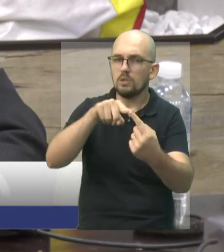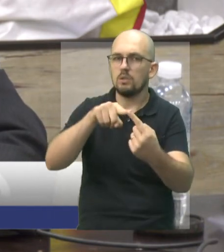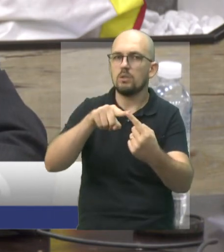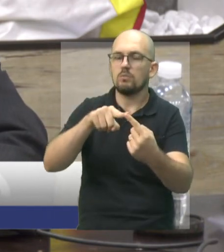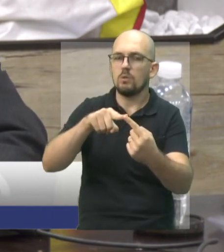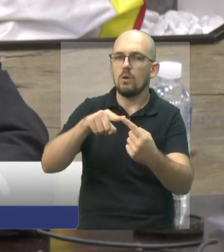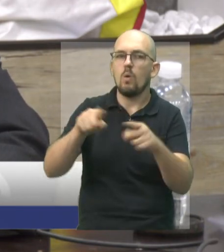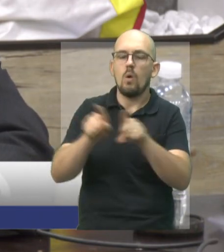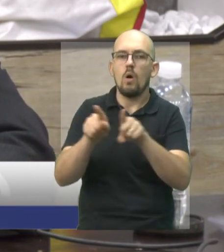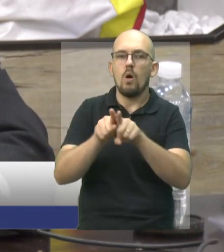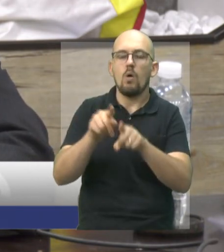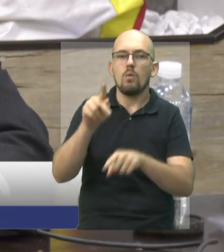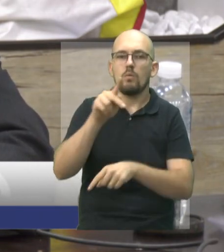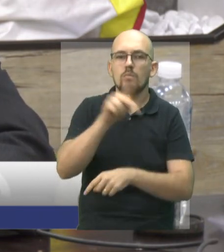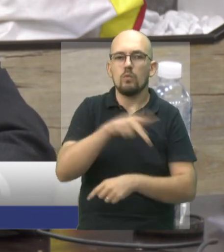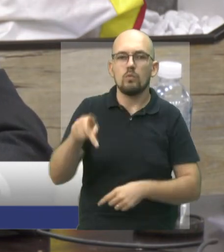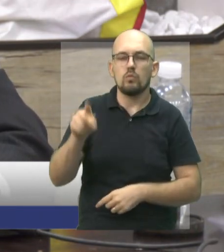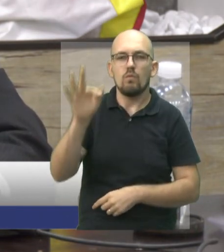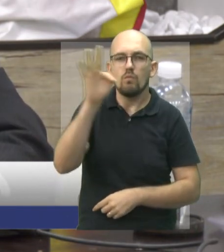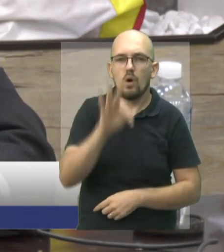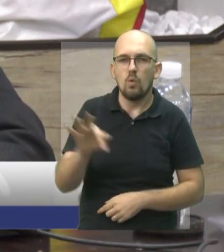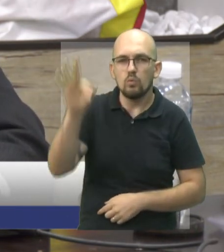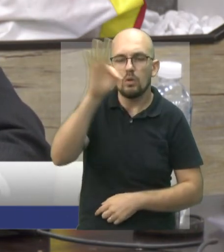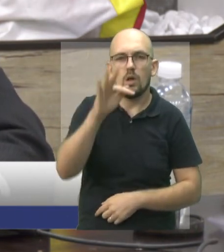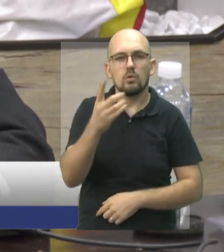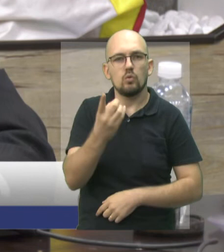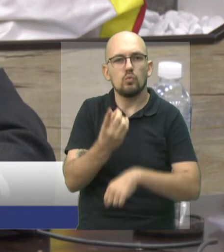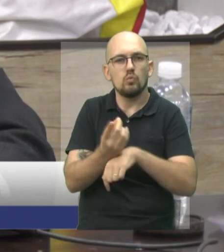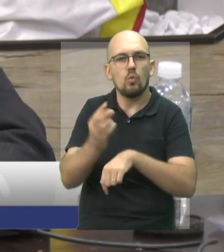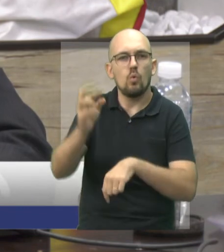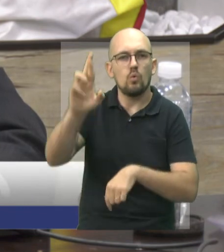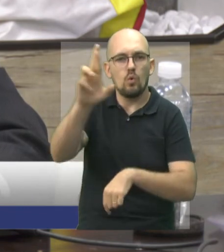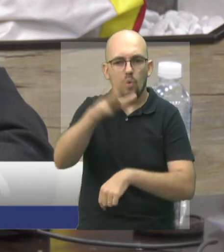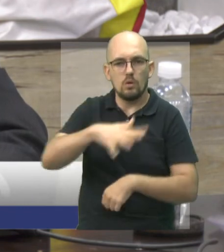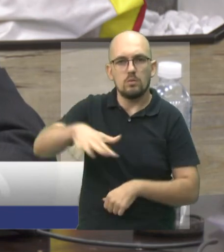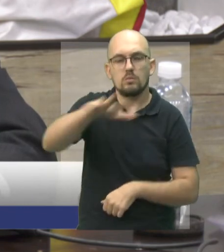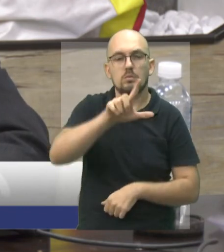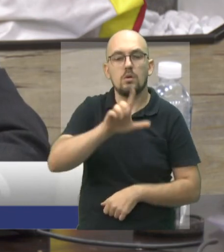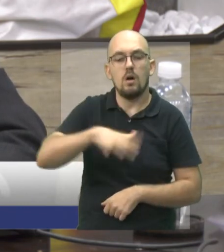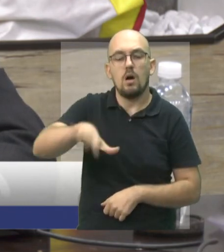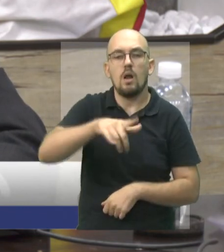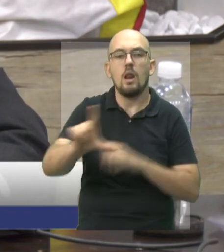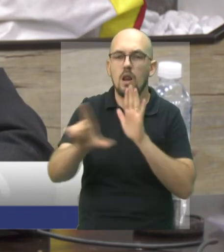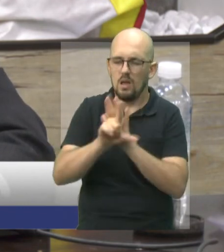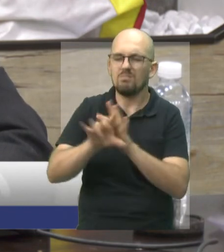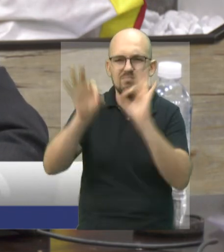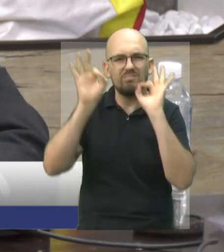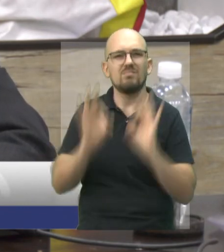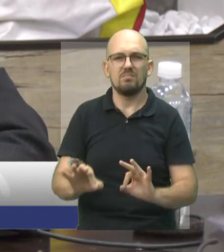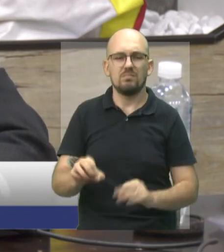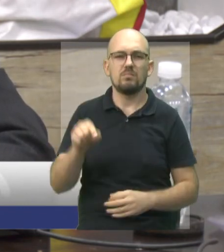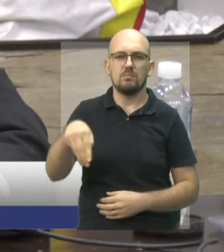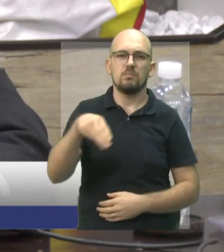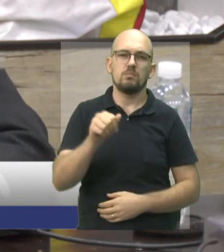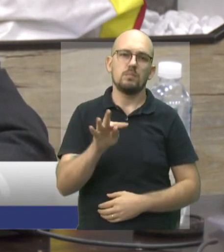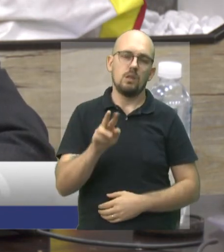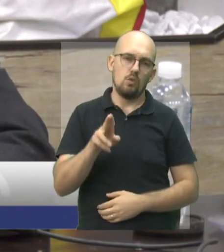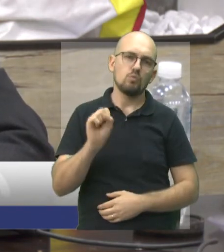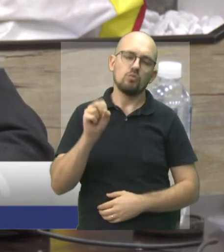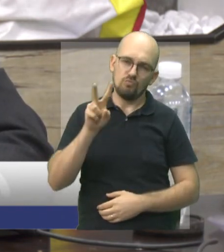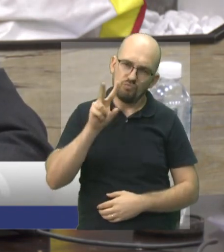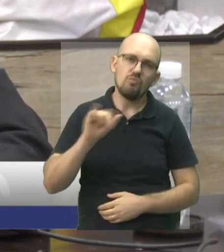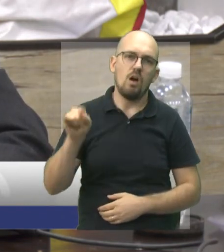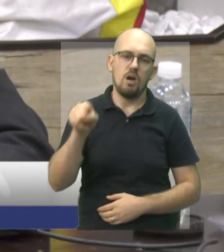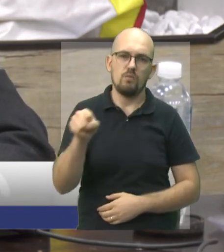professor universitário e um doutor em alguma lei que você vai... Tenho certeza disso, ô Matheus. E